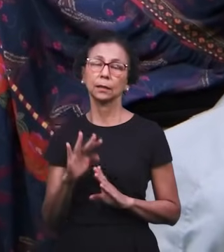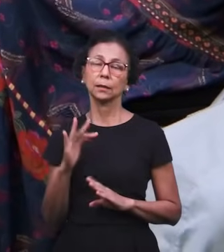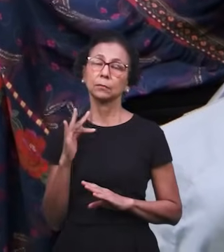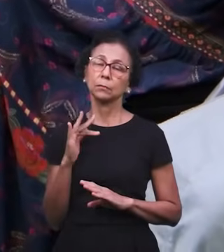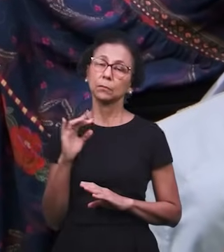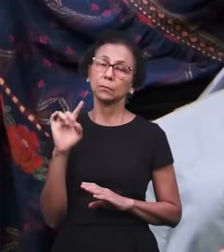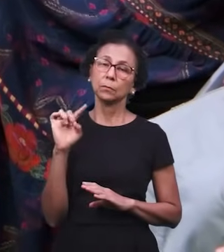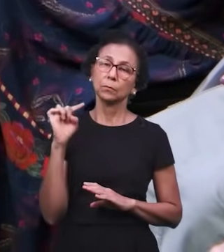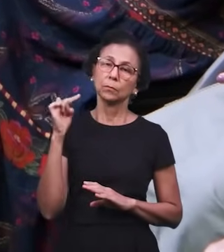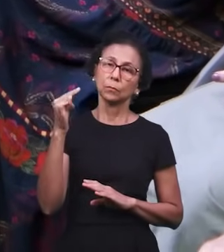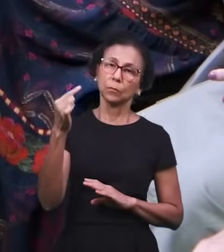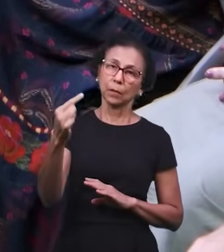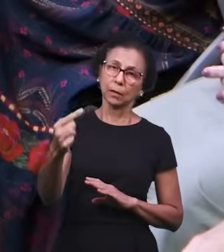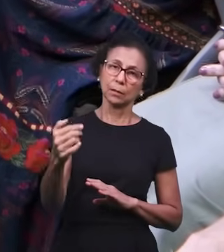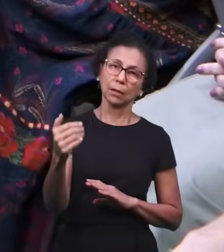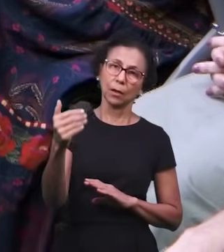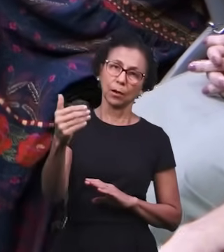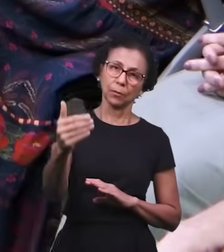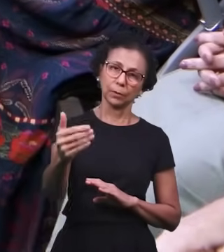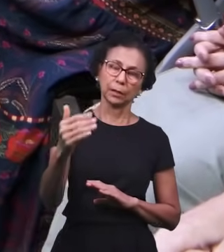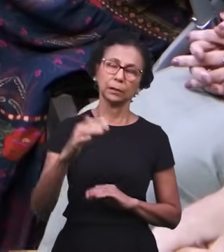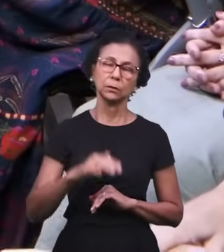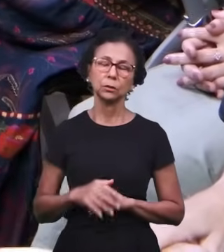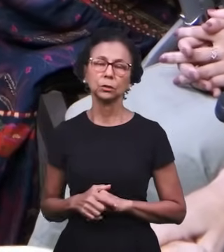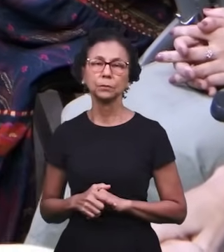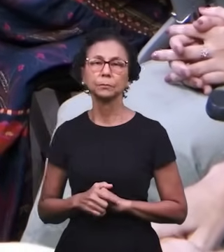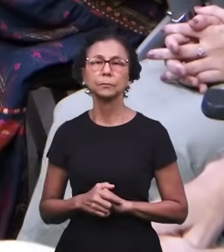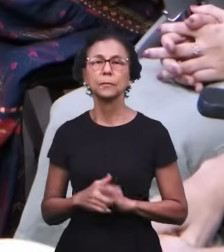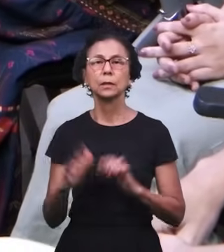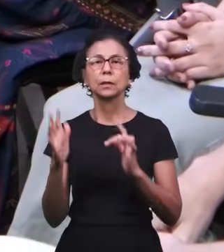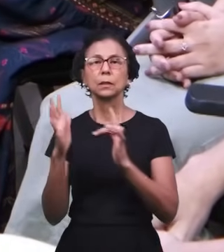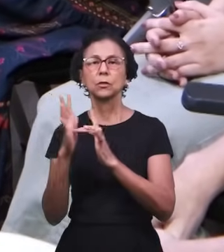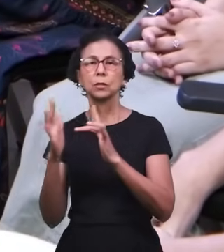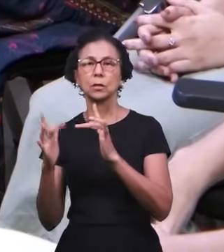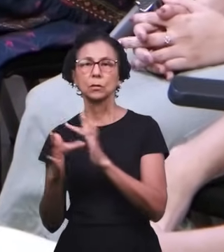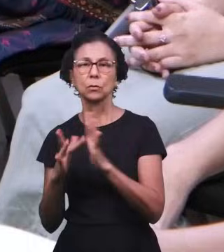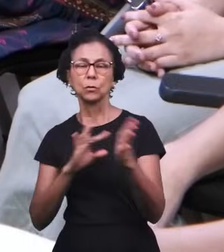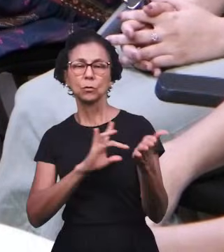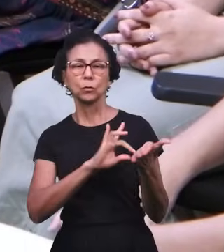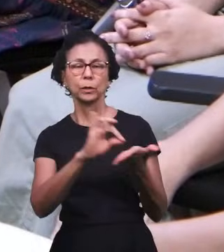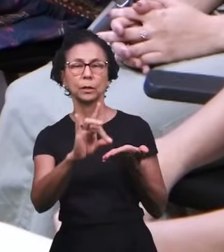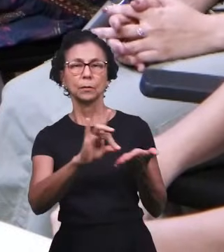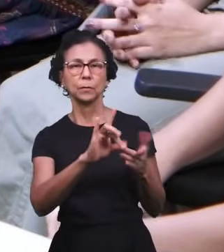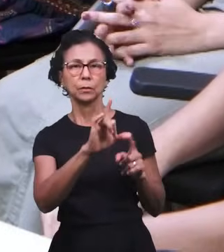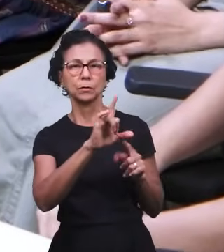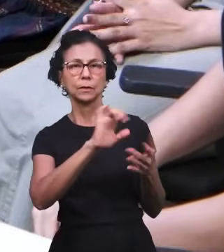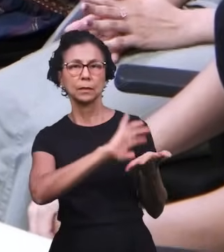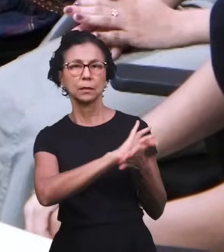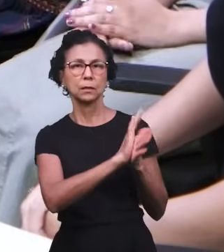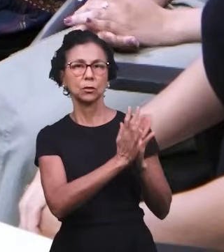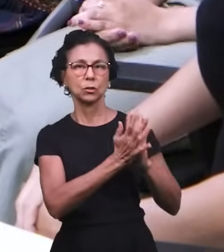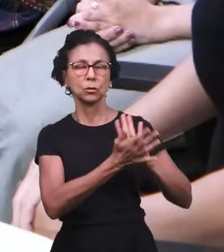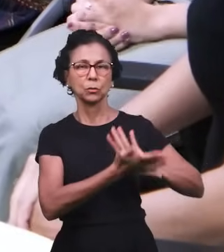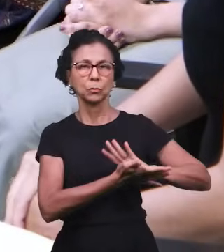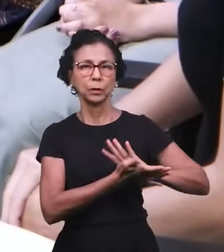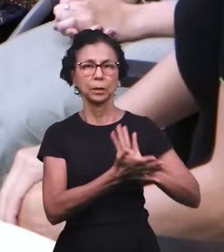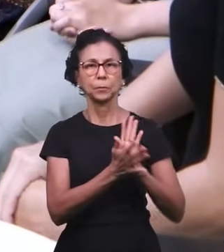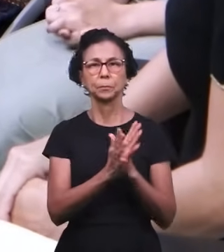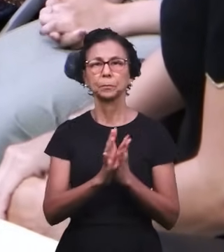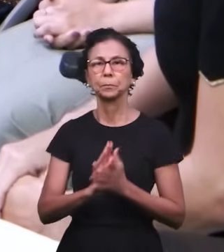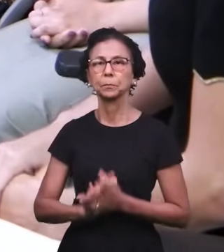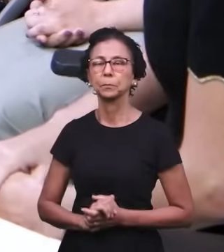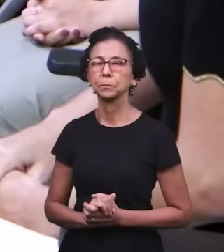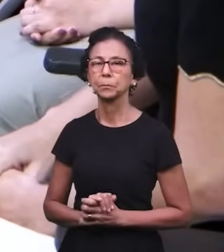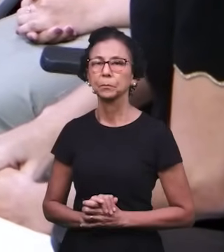nossa alma. Então, é o primeiro apontamento profético acerca da vinda do